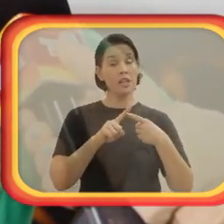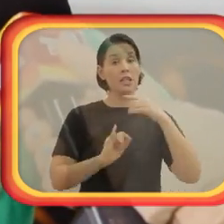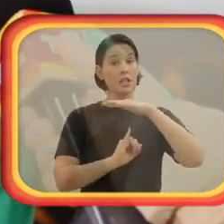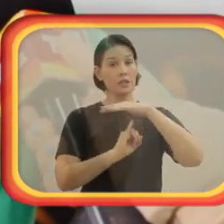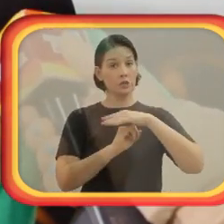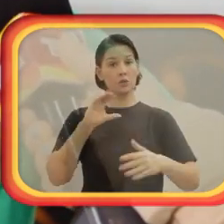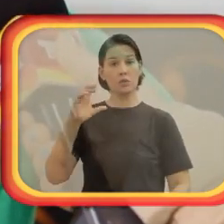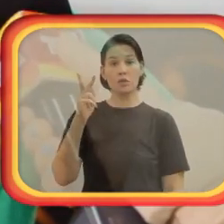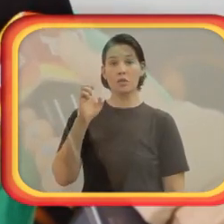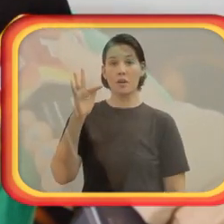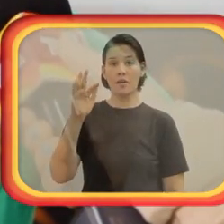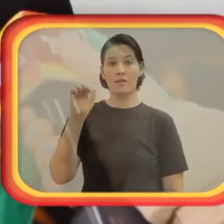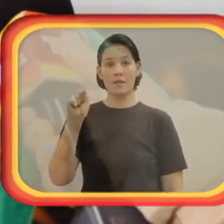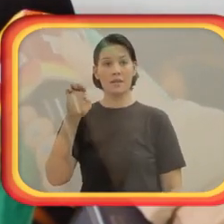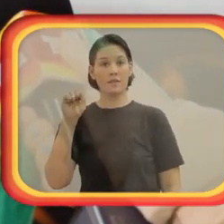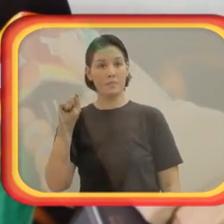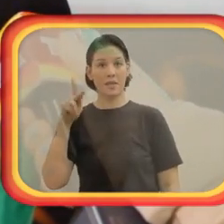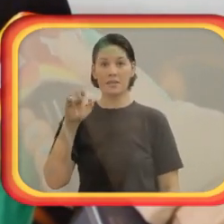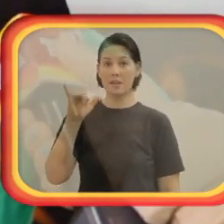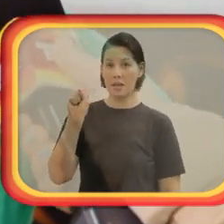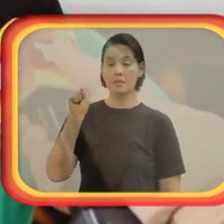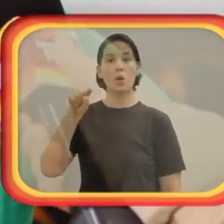chefesespeciais.com.br. O do café,